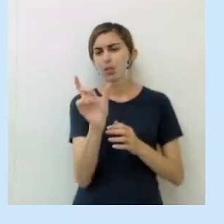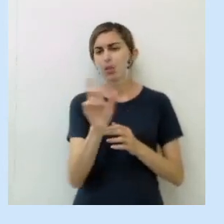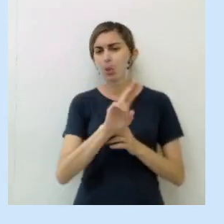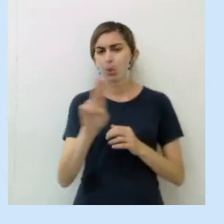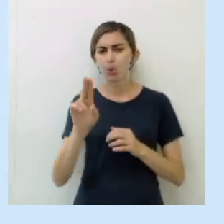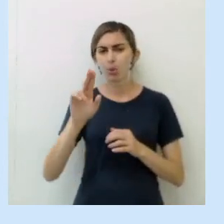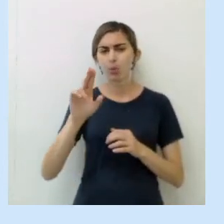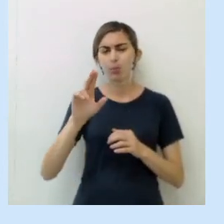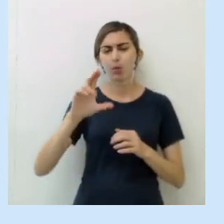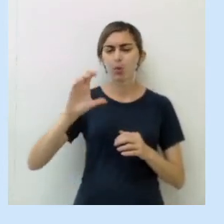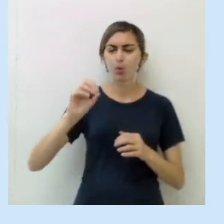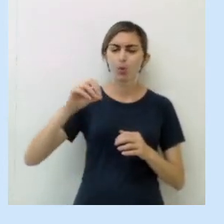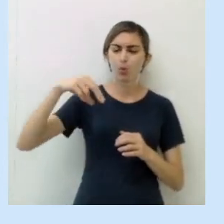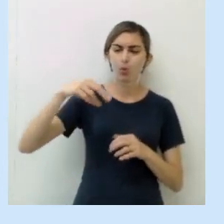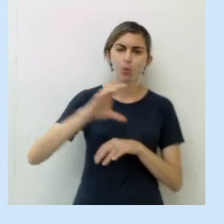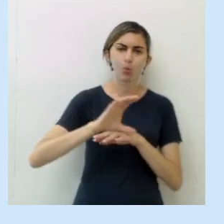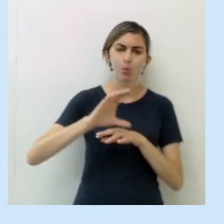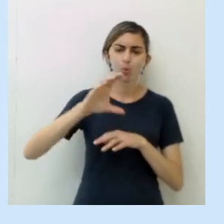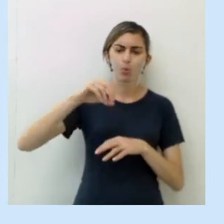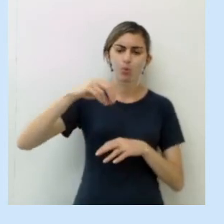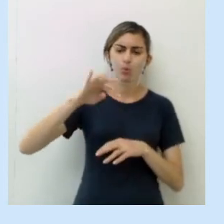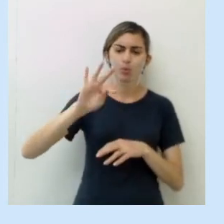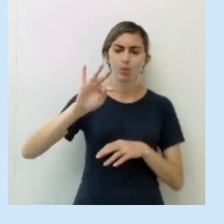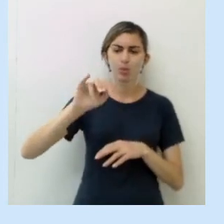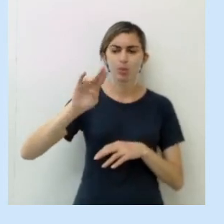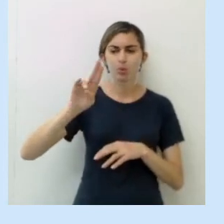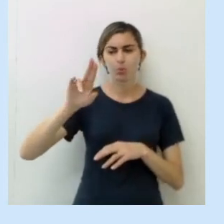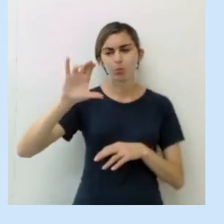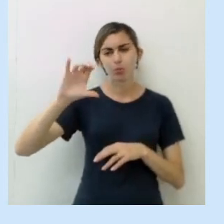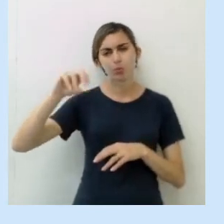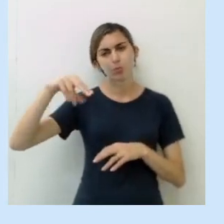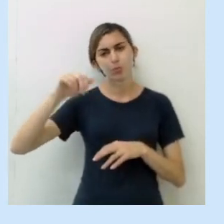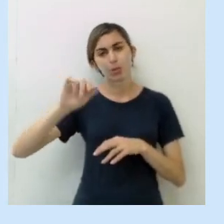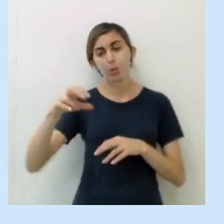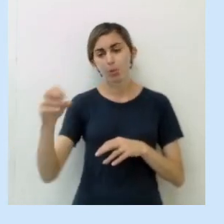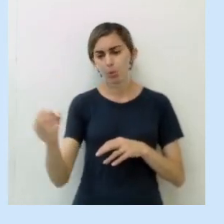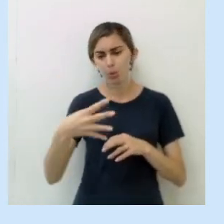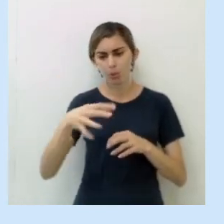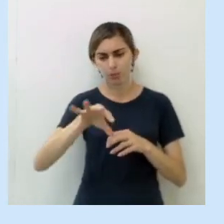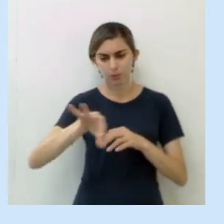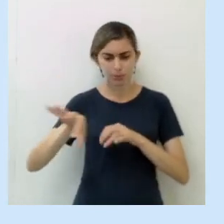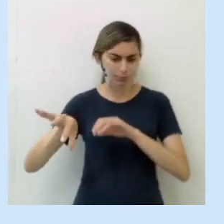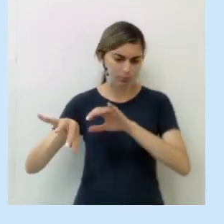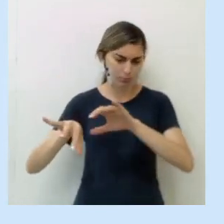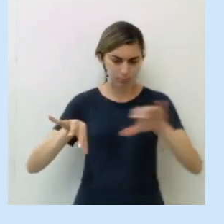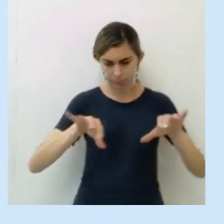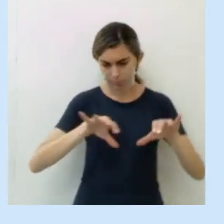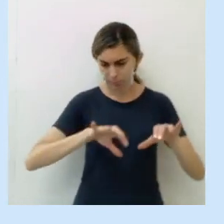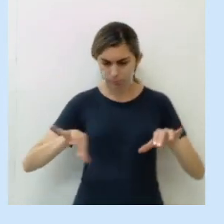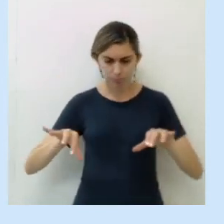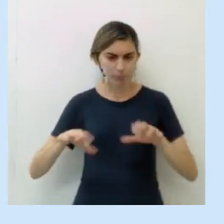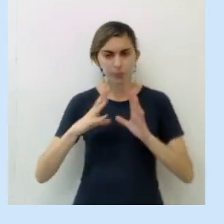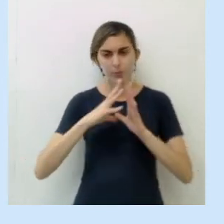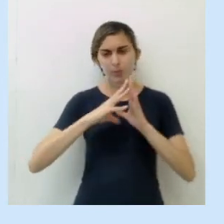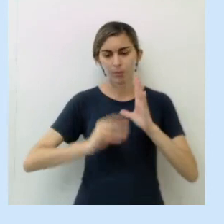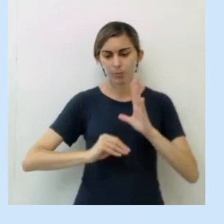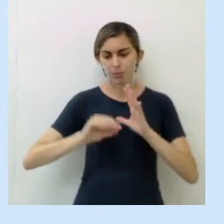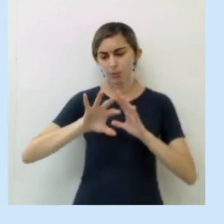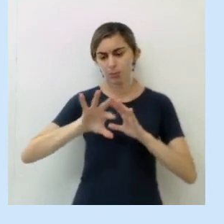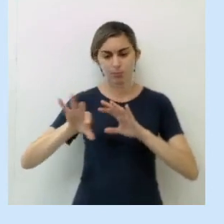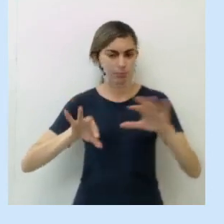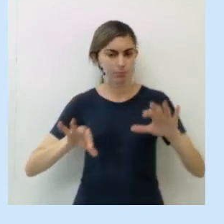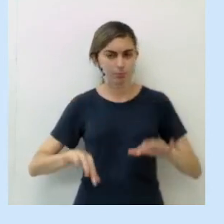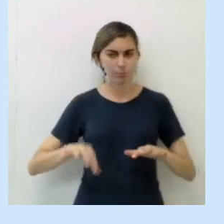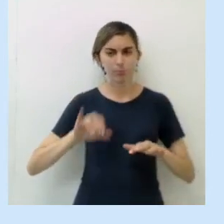para constitucional. E aí ela faz uma nova divisão, ela redivide esses modelos. Por exemplo,